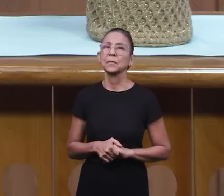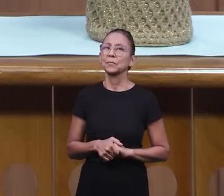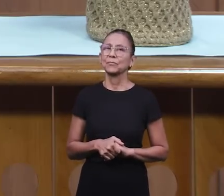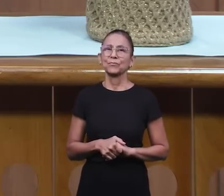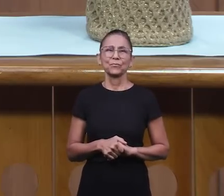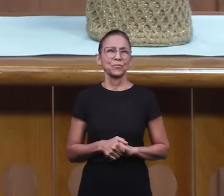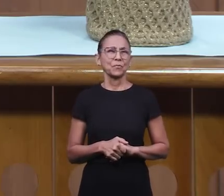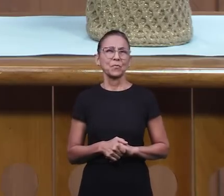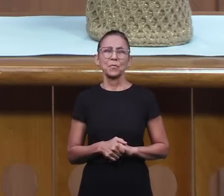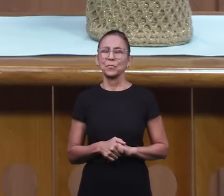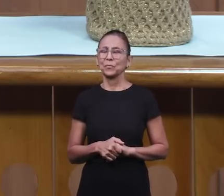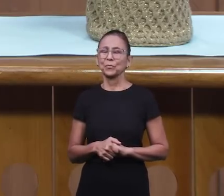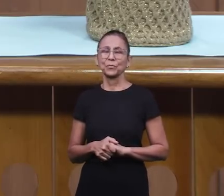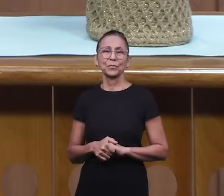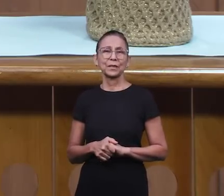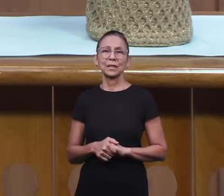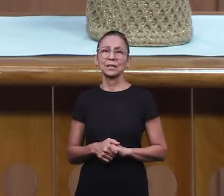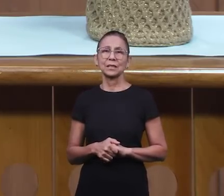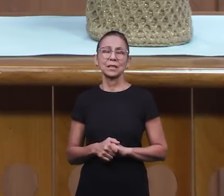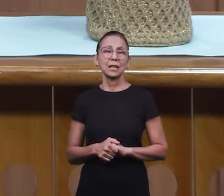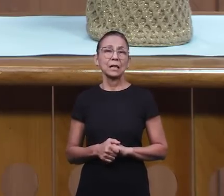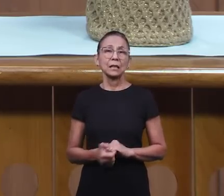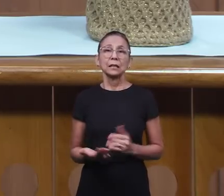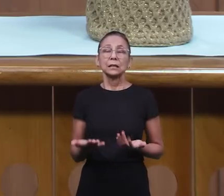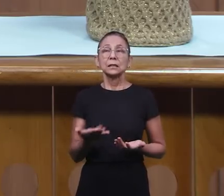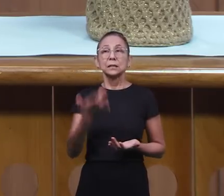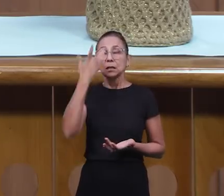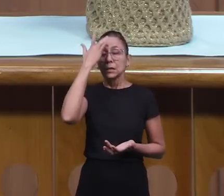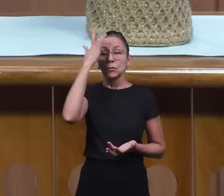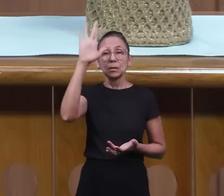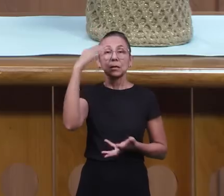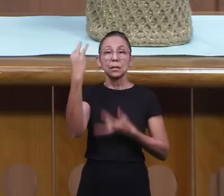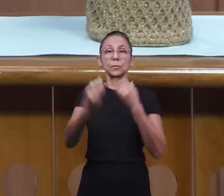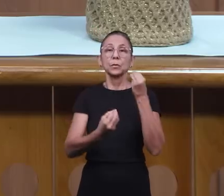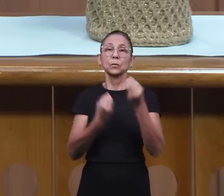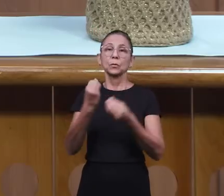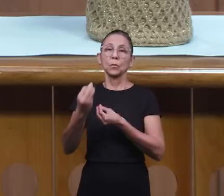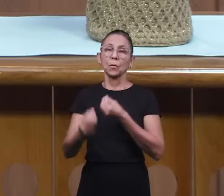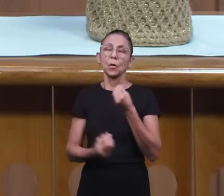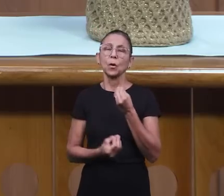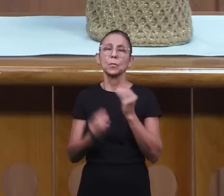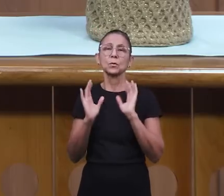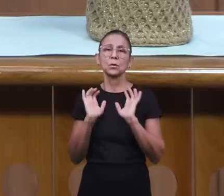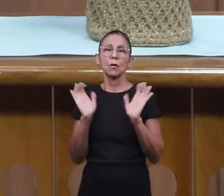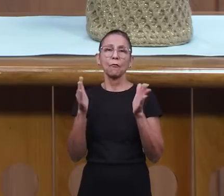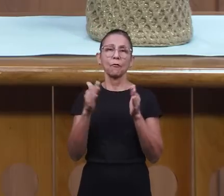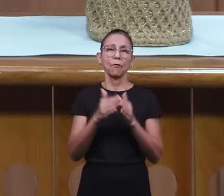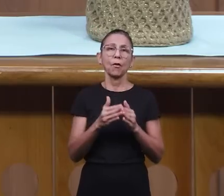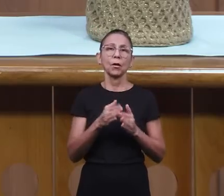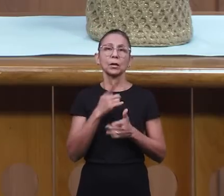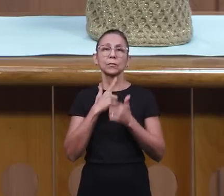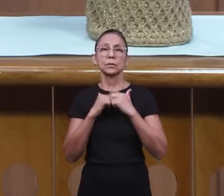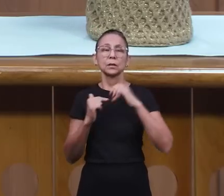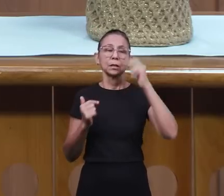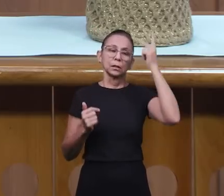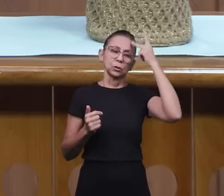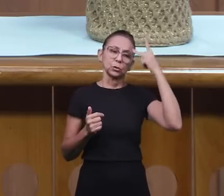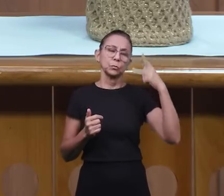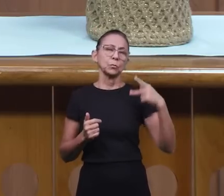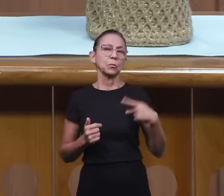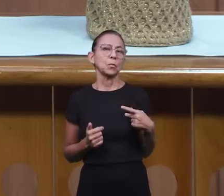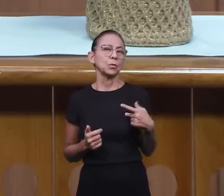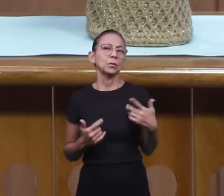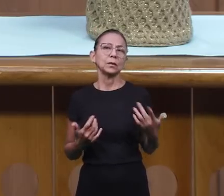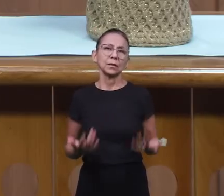chamado culto irracional. A submissão ali do ídolo à vontade humana. O homem